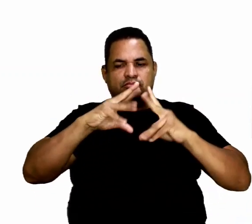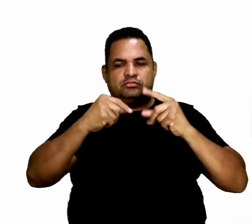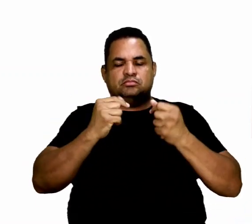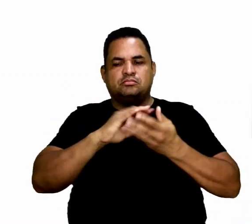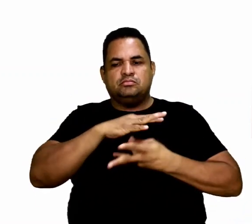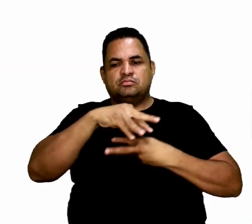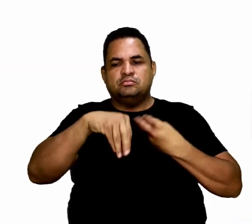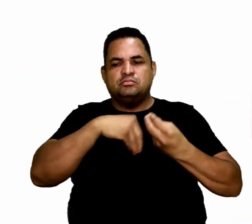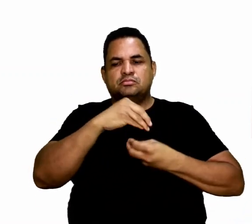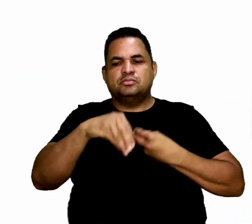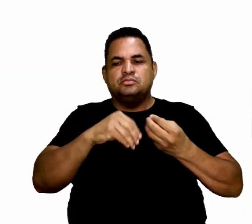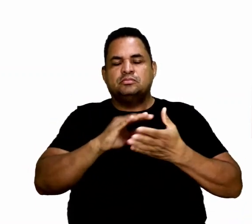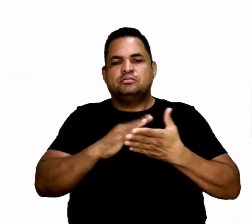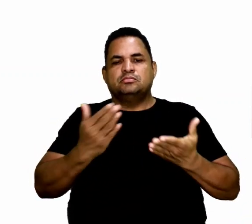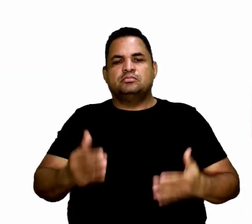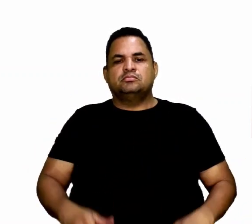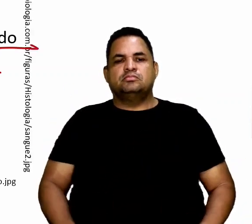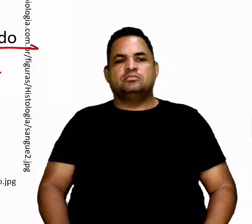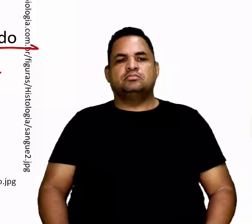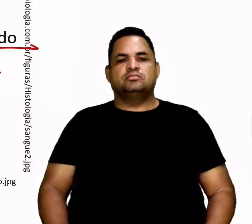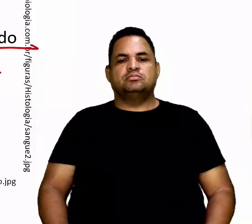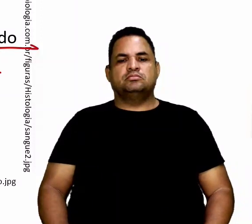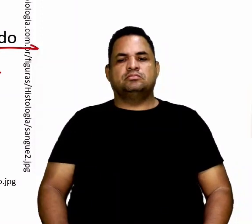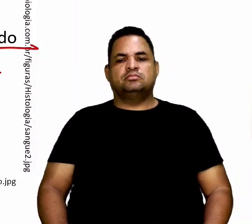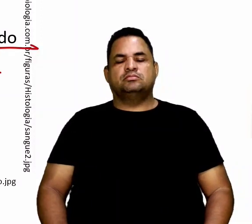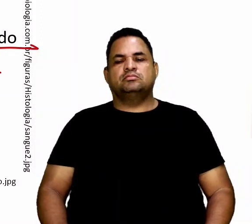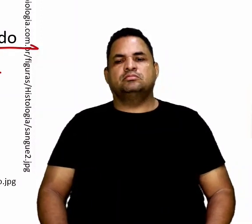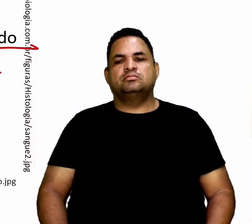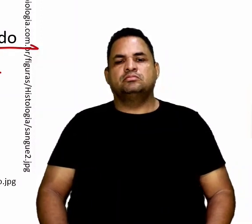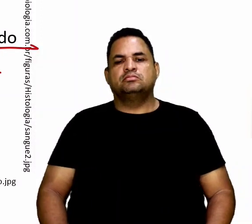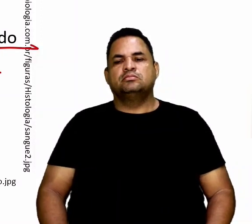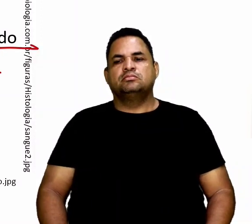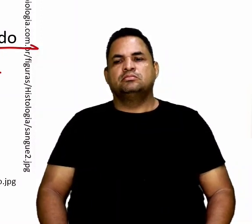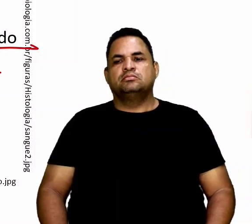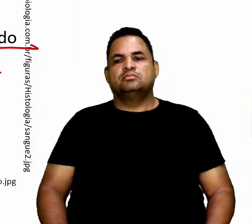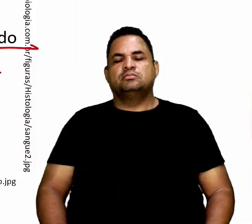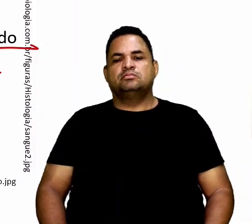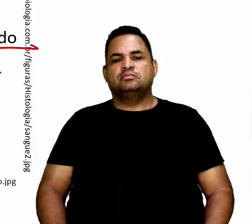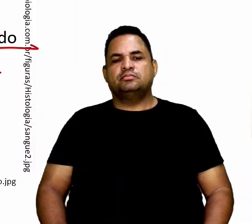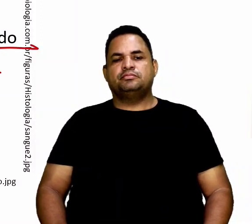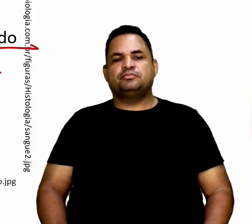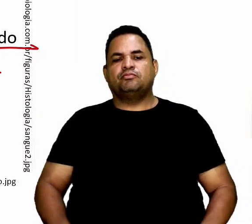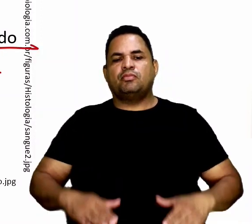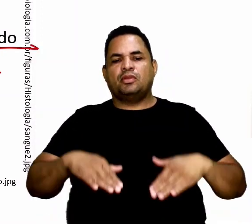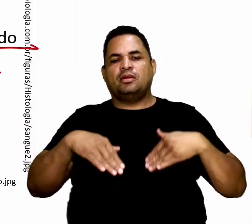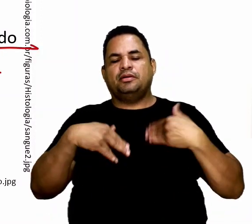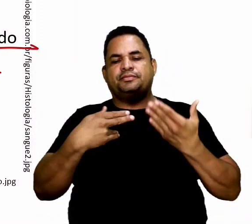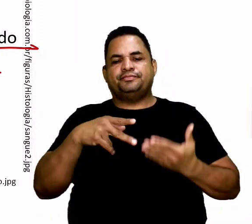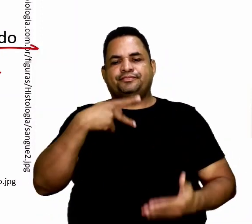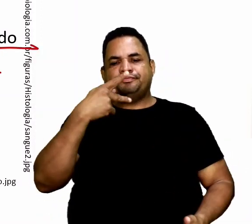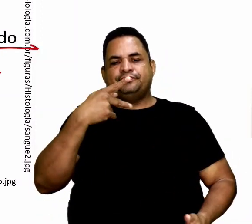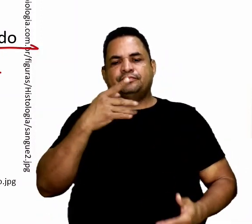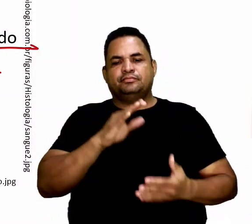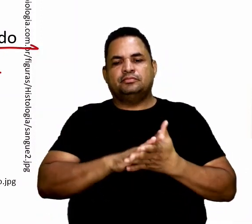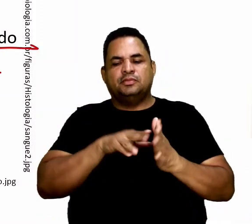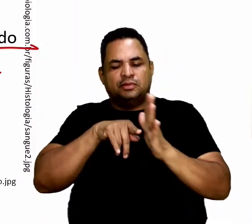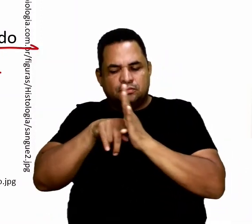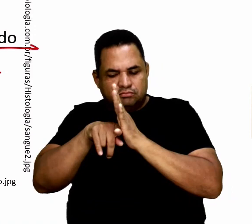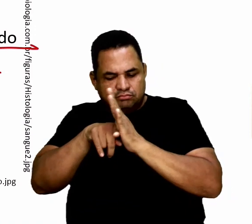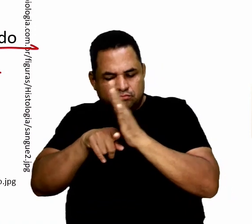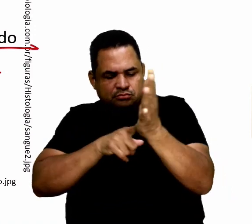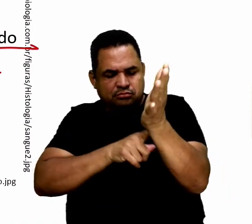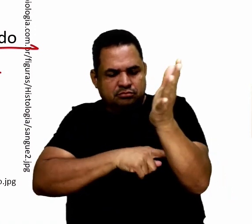diluído dentro dele, né? Então, vamos falar um pouquinho, prof, só para eu enfatizar aqui. Quando a gente vai fazer aqueles exames de sangue, ele